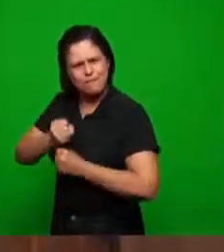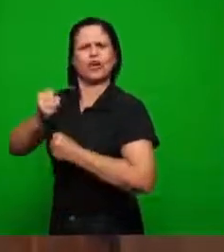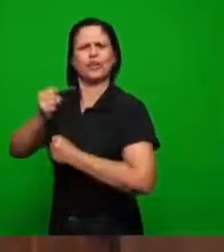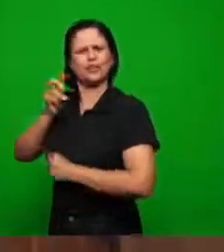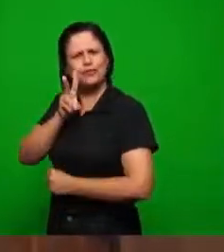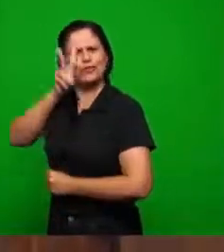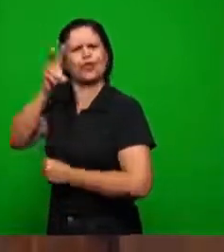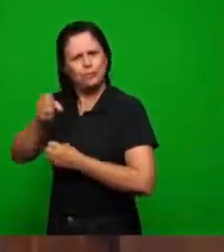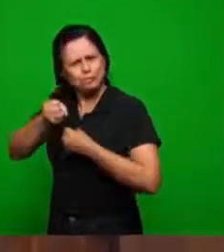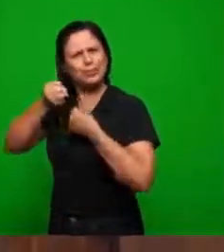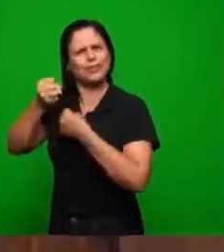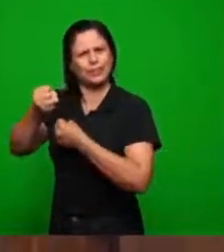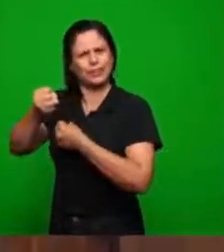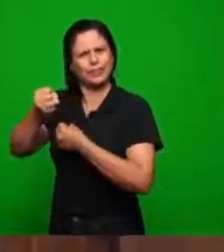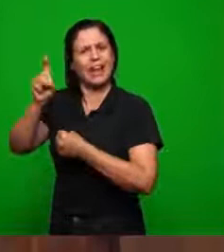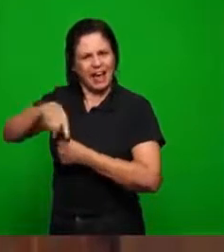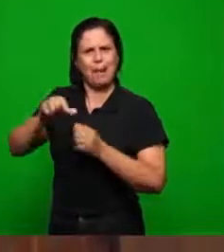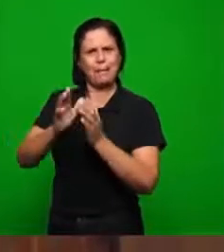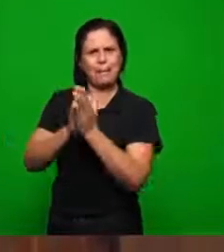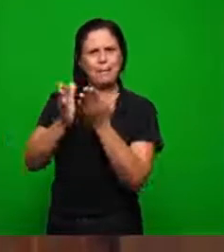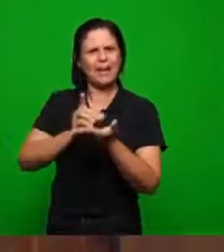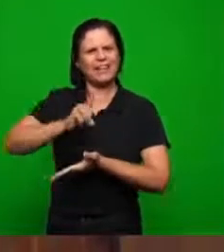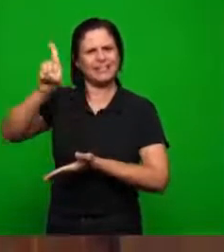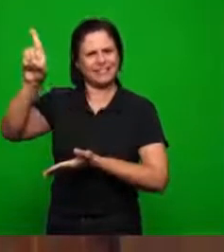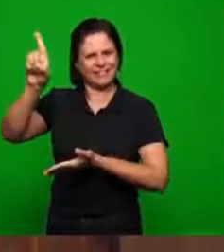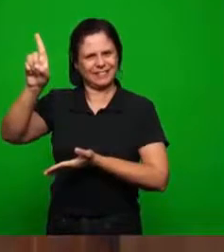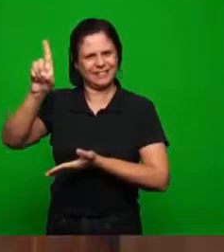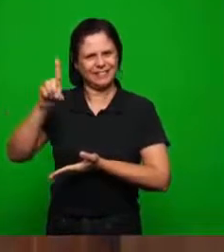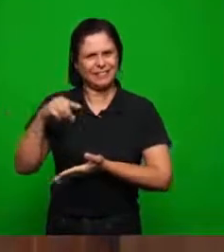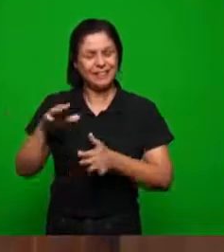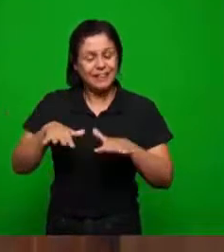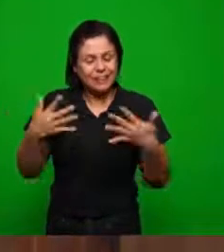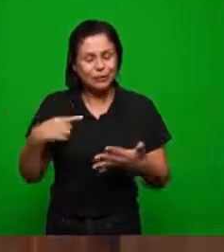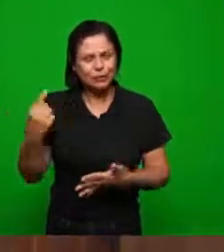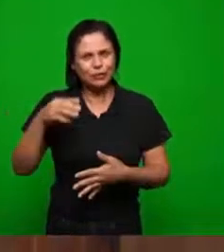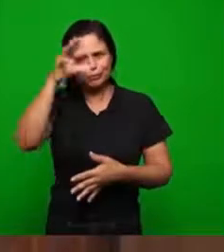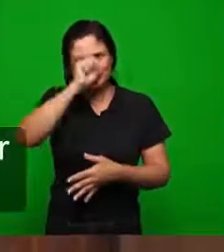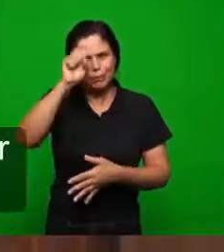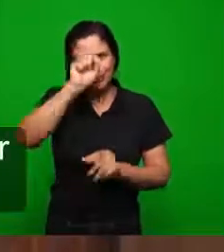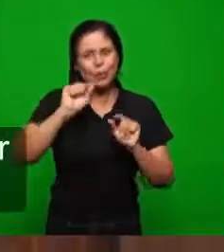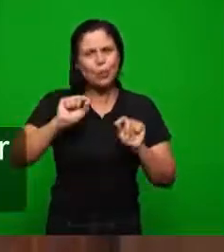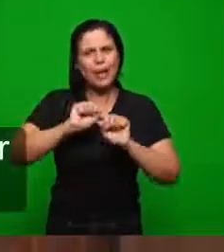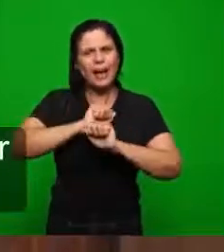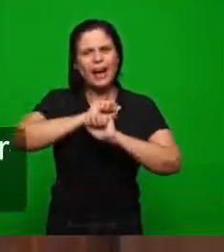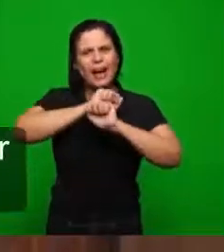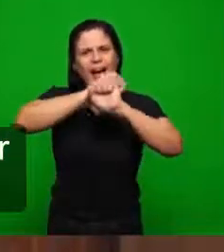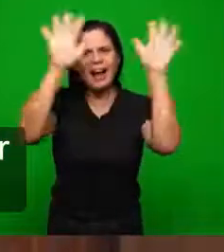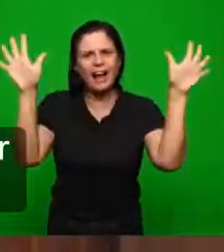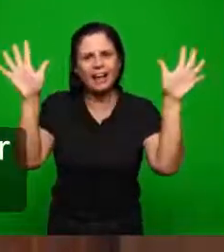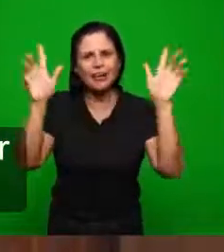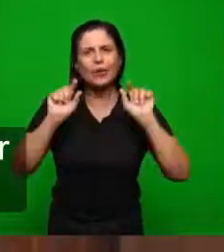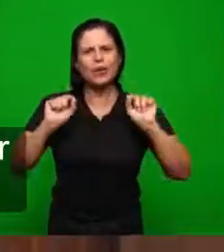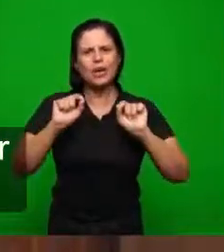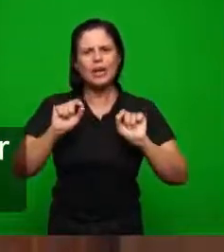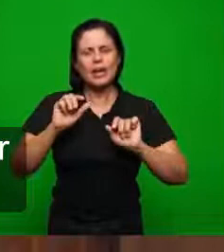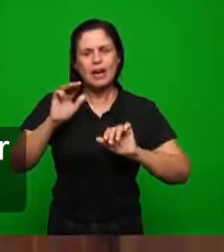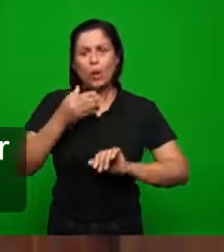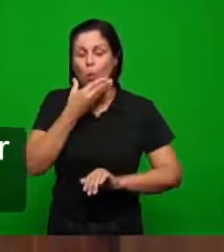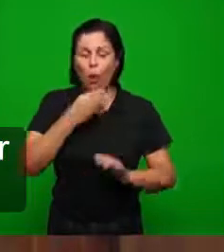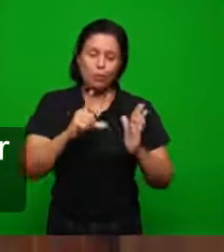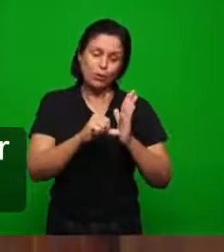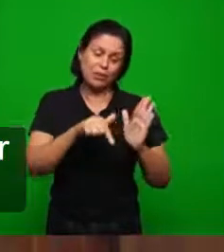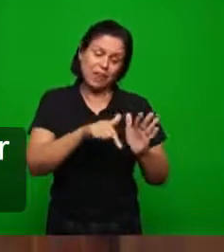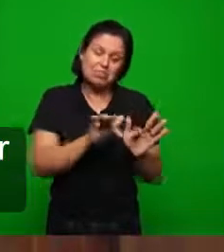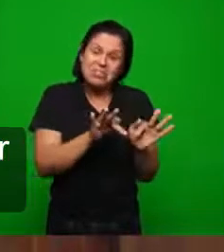Deus. Então, nós vamos ver, meus irmãos, com clareza, que o homem com pouca força, mas com a